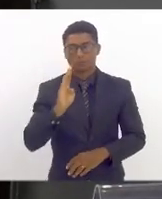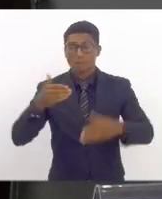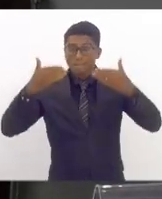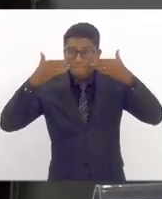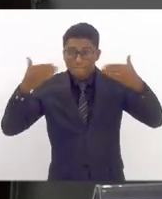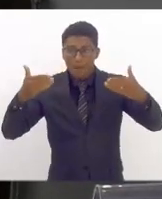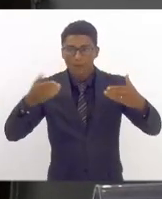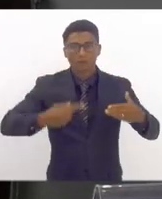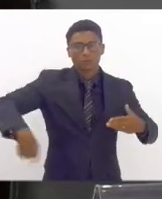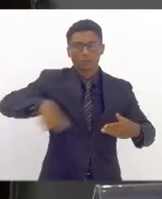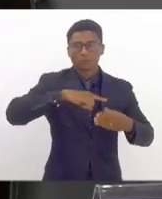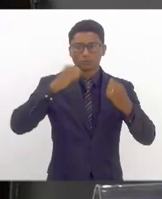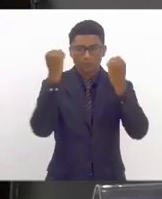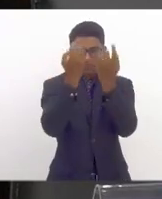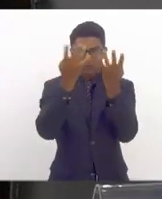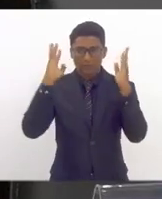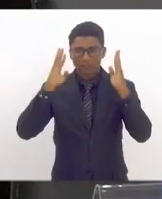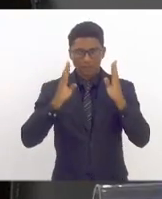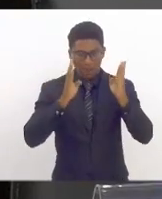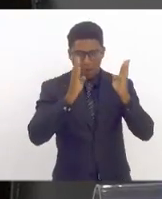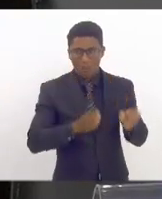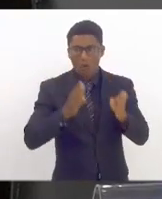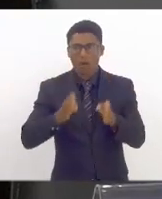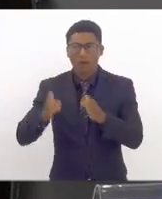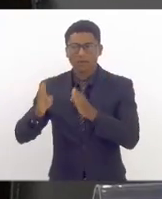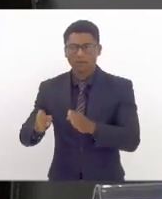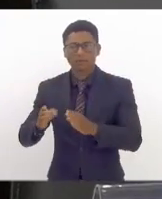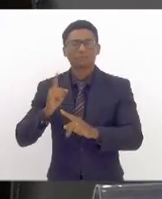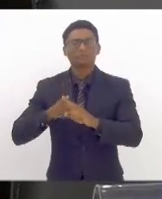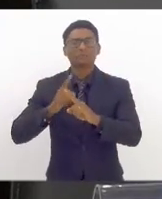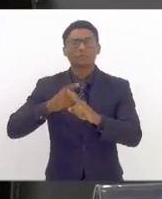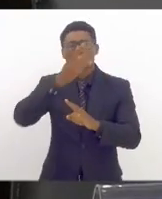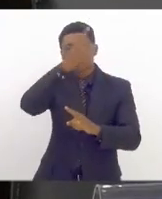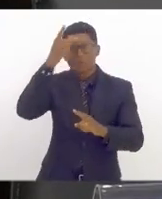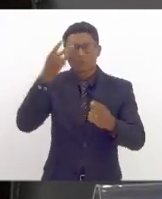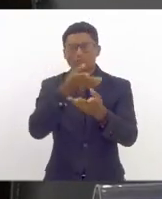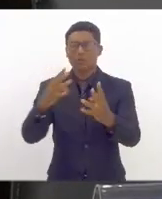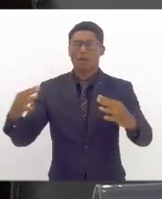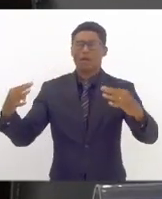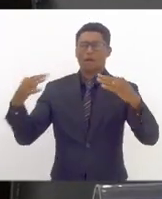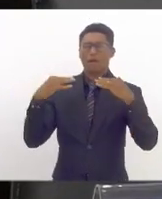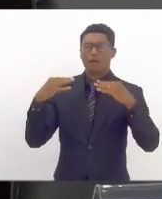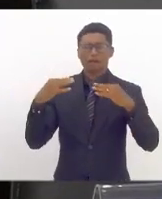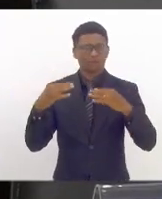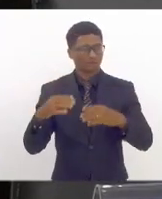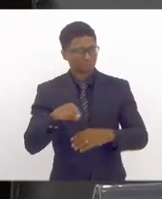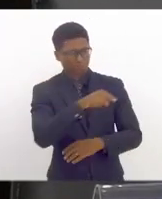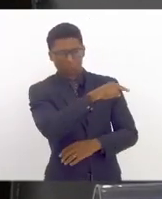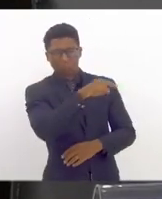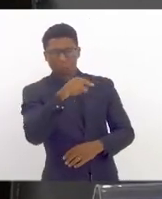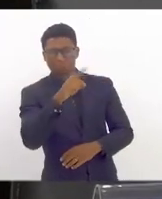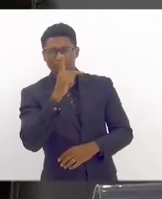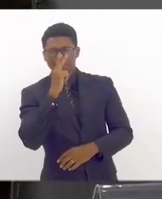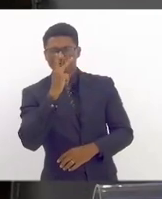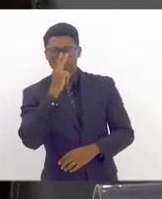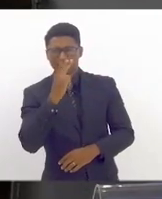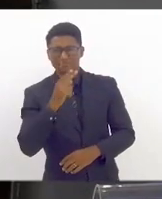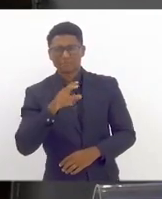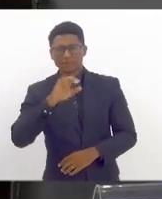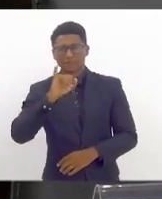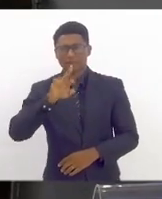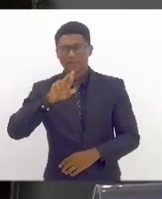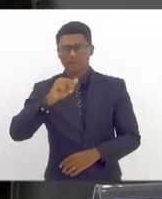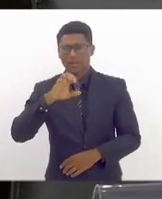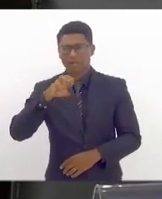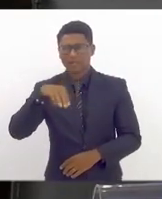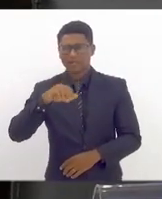temos organização social Porque sempre quando nos vê ainda nos veem com o intuito de sermos Iracema Lábios de Mel mas